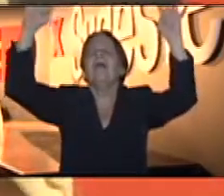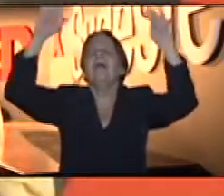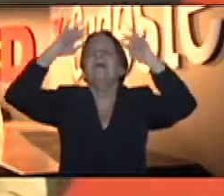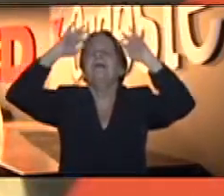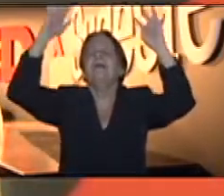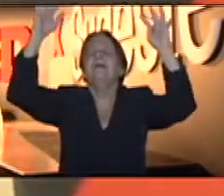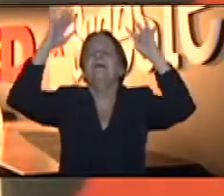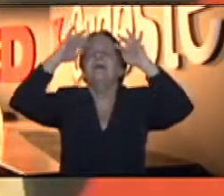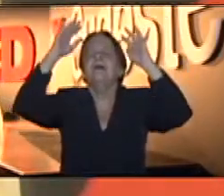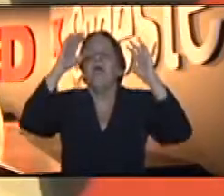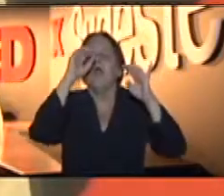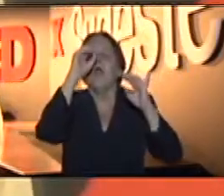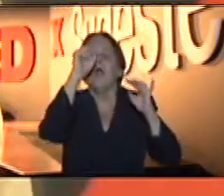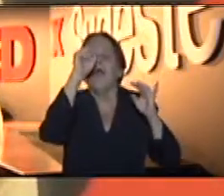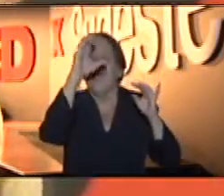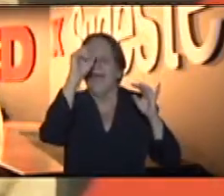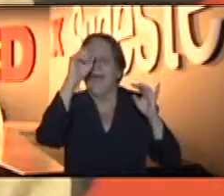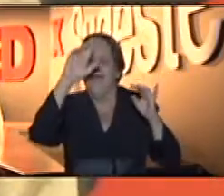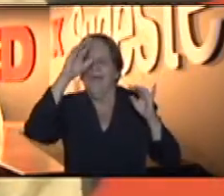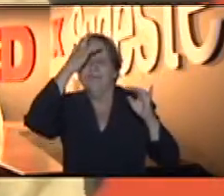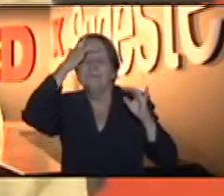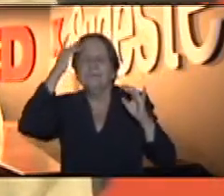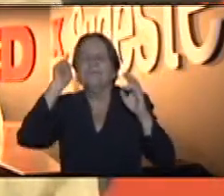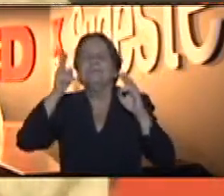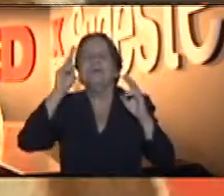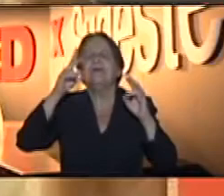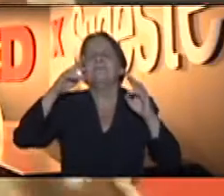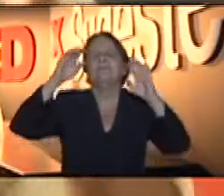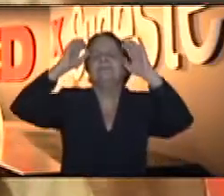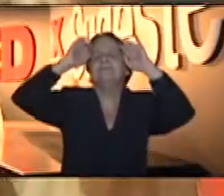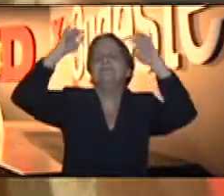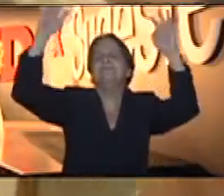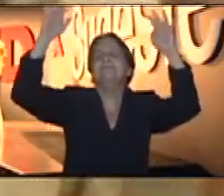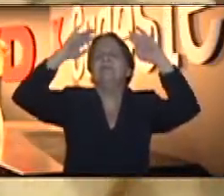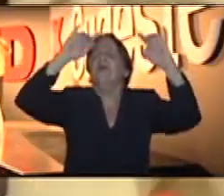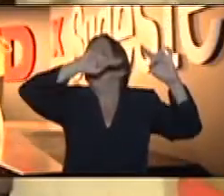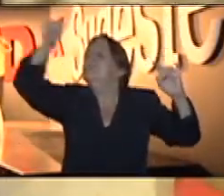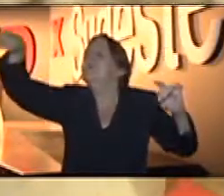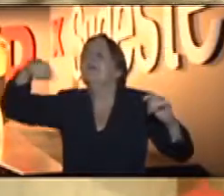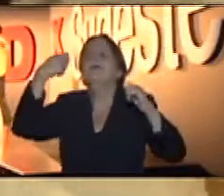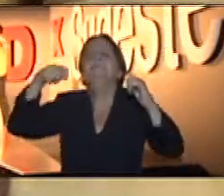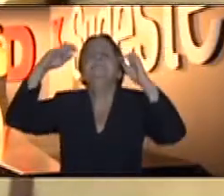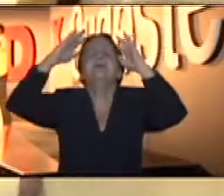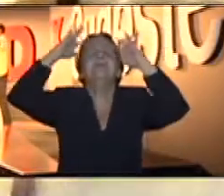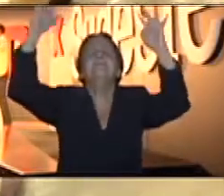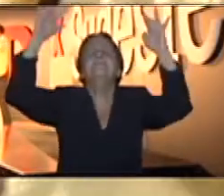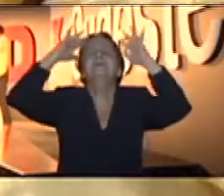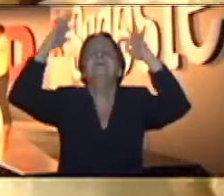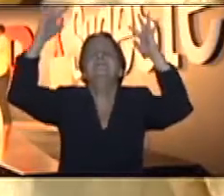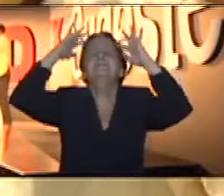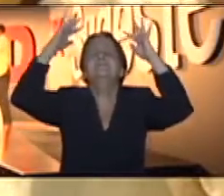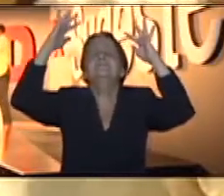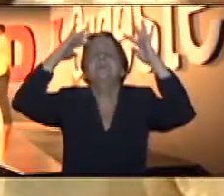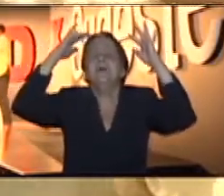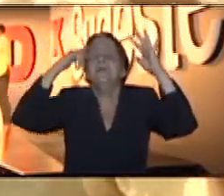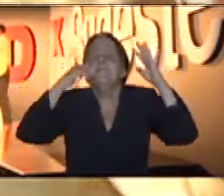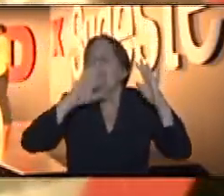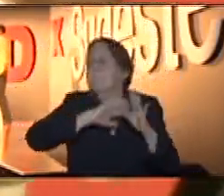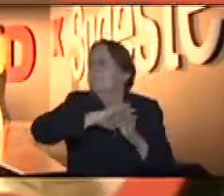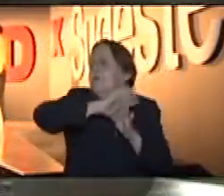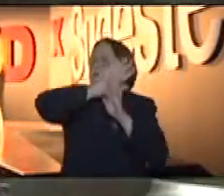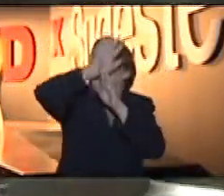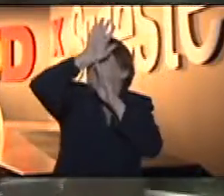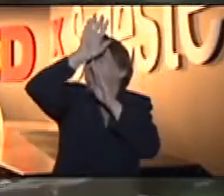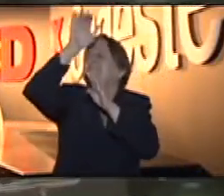nos tem tão fortemente apregoado vamos imaginar que estamos numa grande Montanha